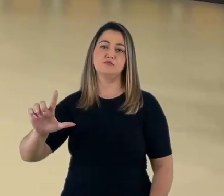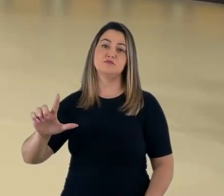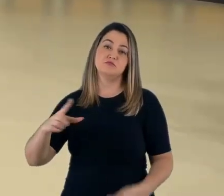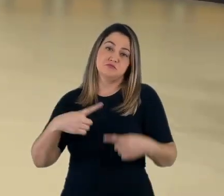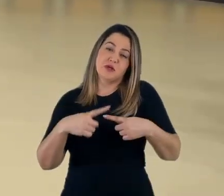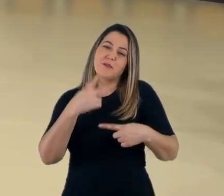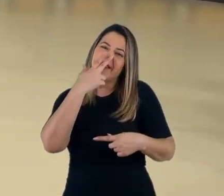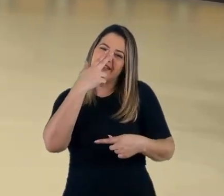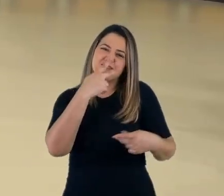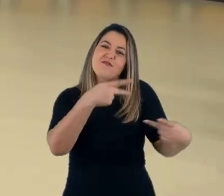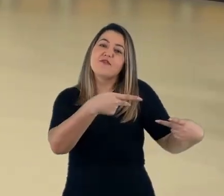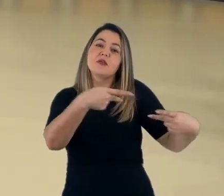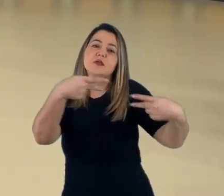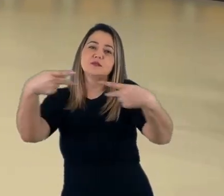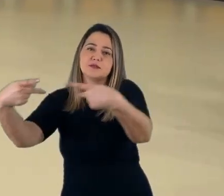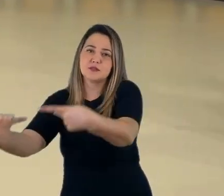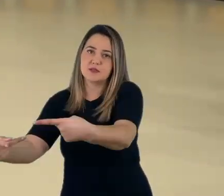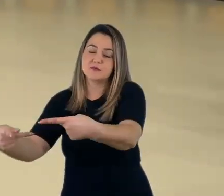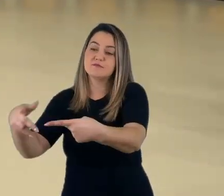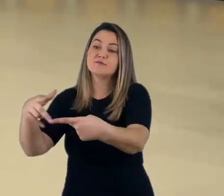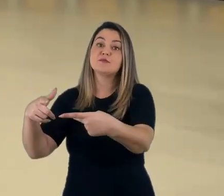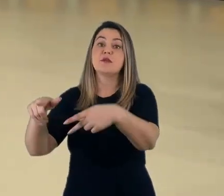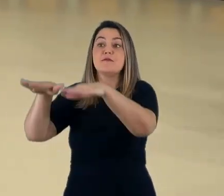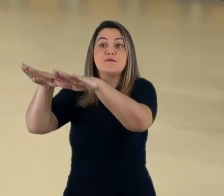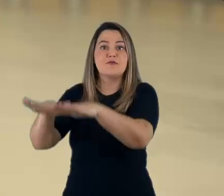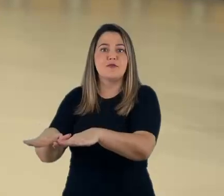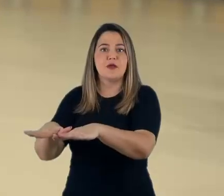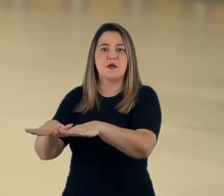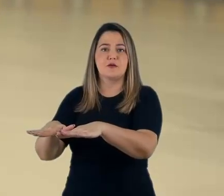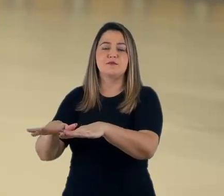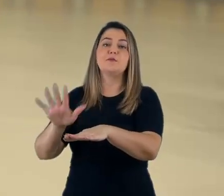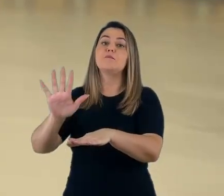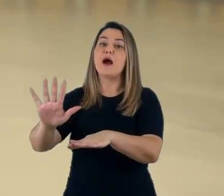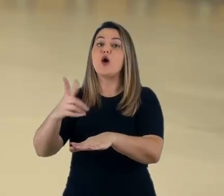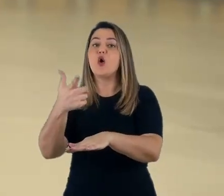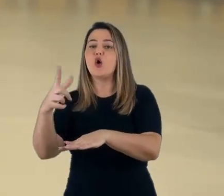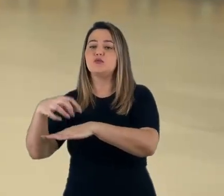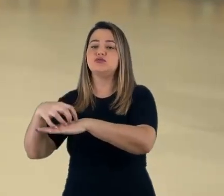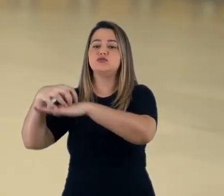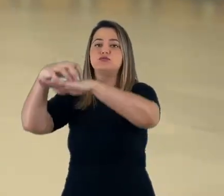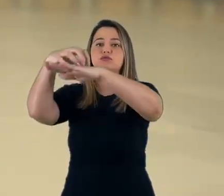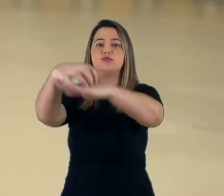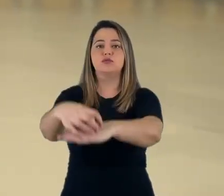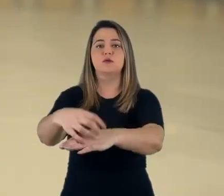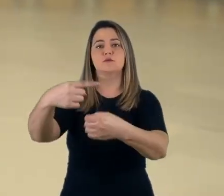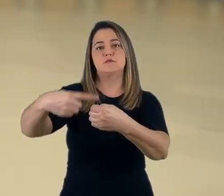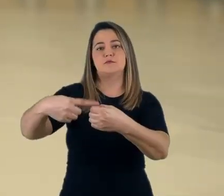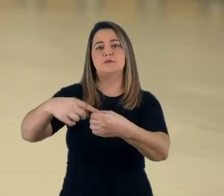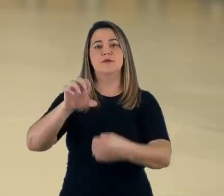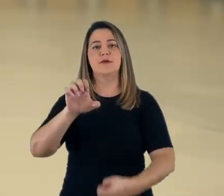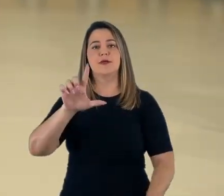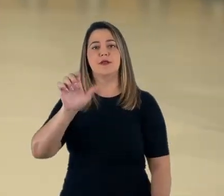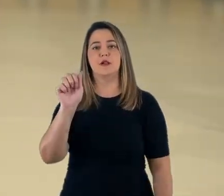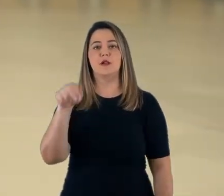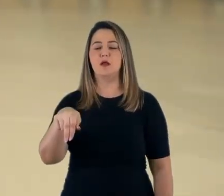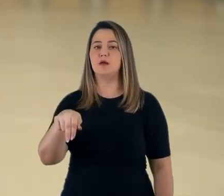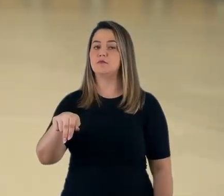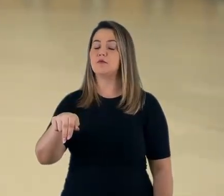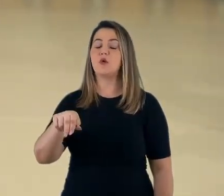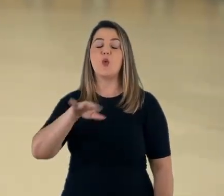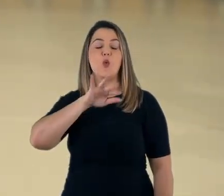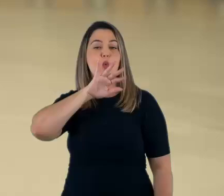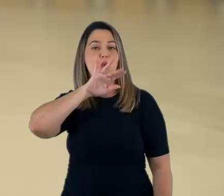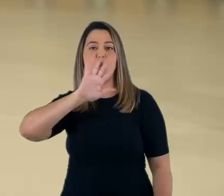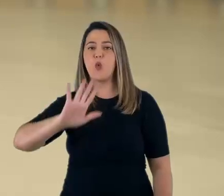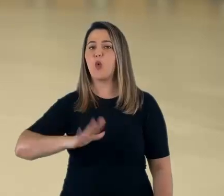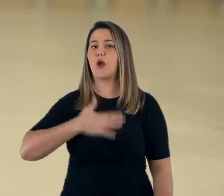concordou em visitá-los. A sua estada, porém, em Elã, esta foi um desastre. Um desastre tão grande